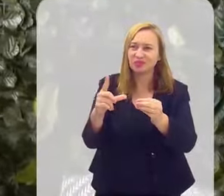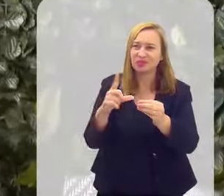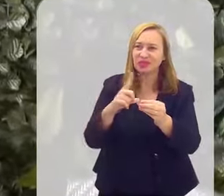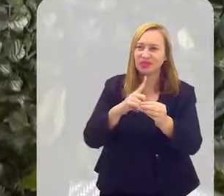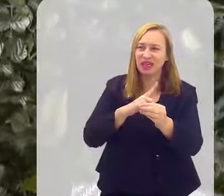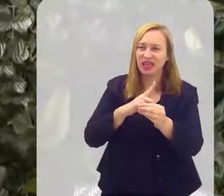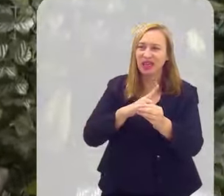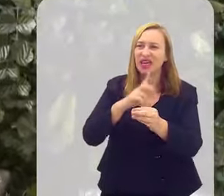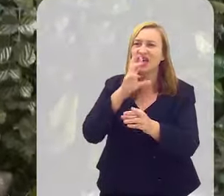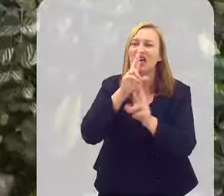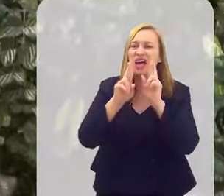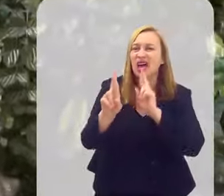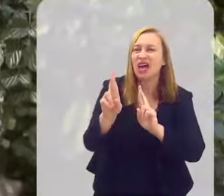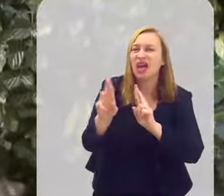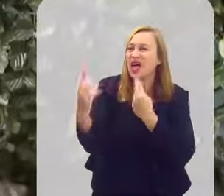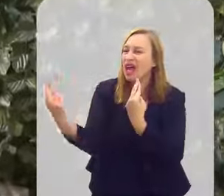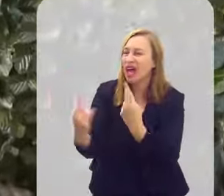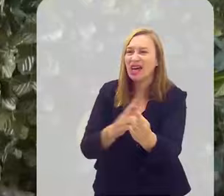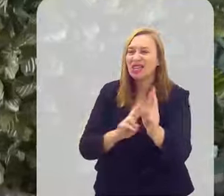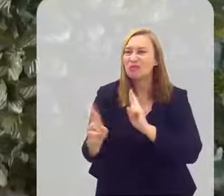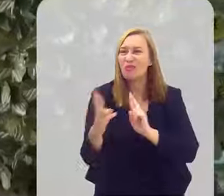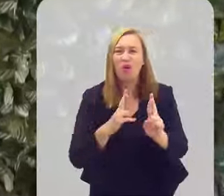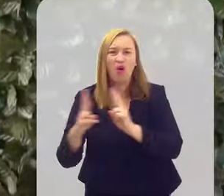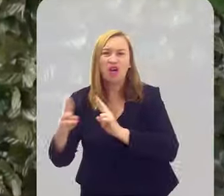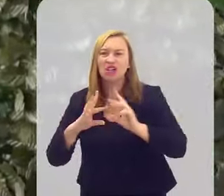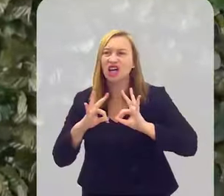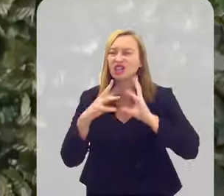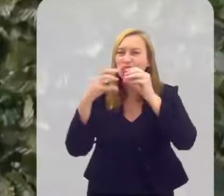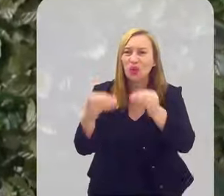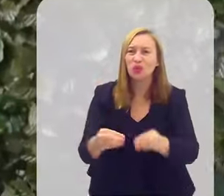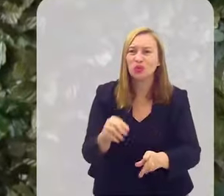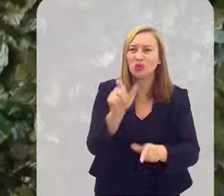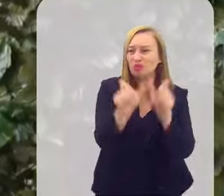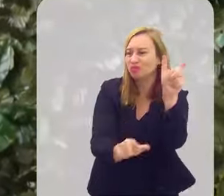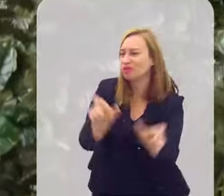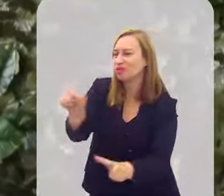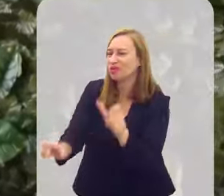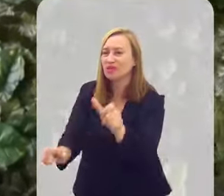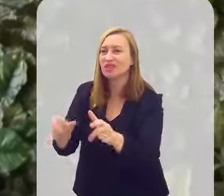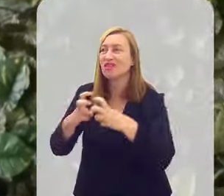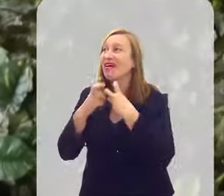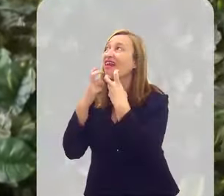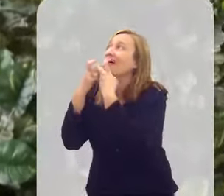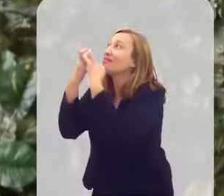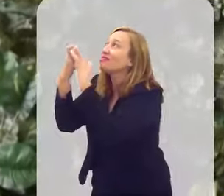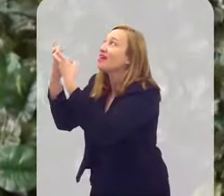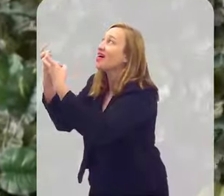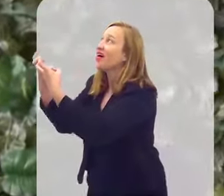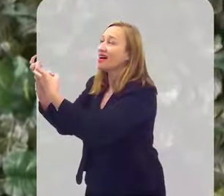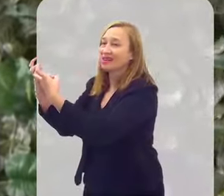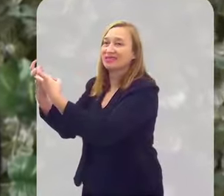vencer resposta a todo aquele que clama